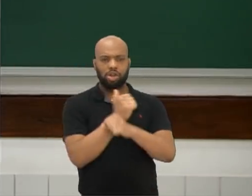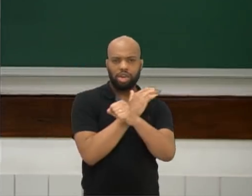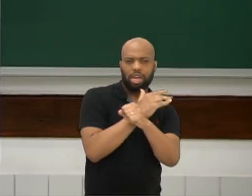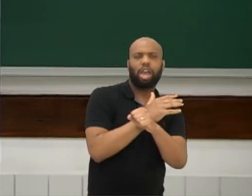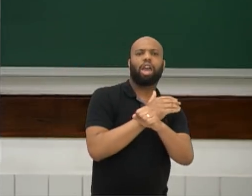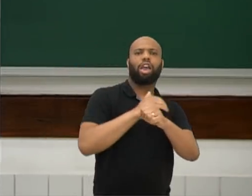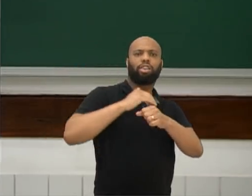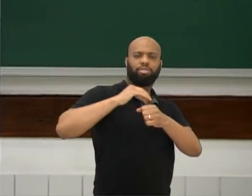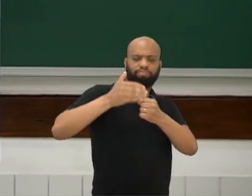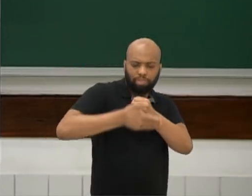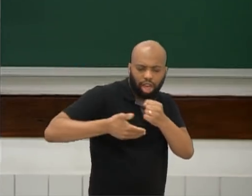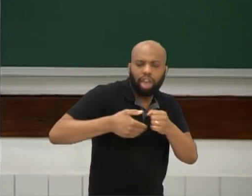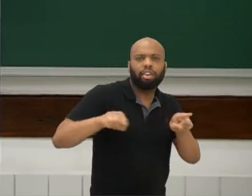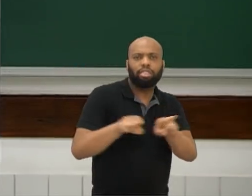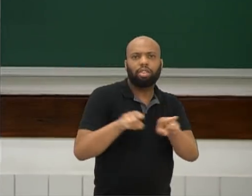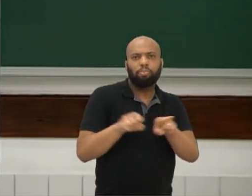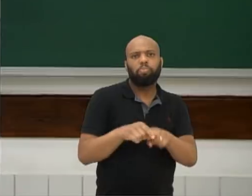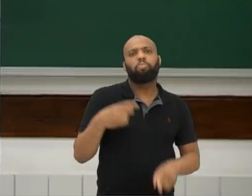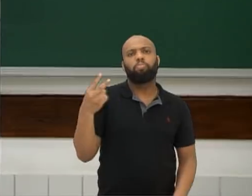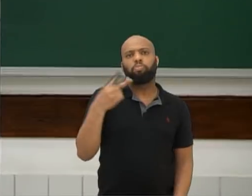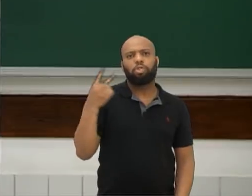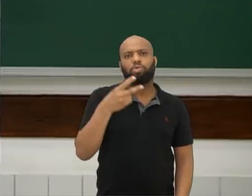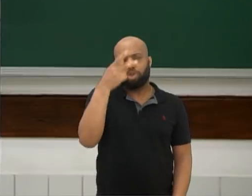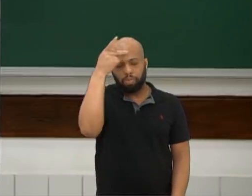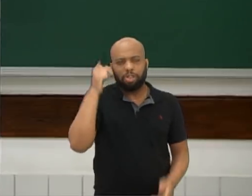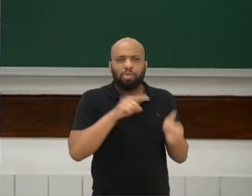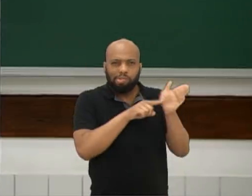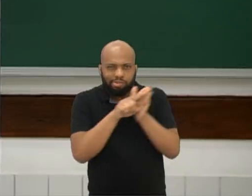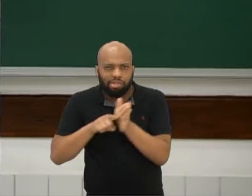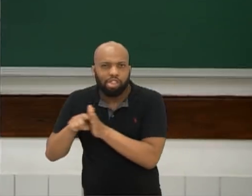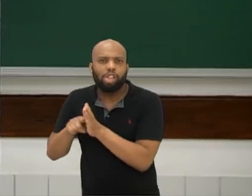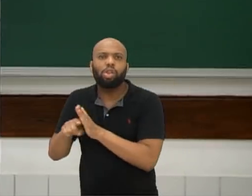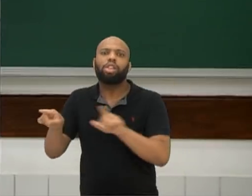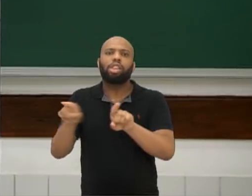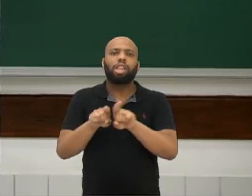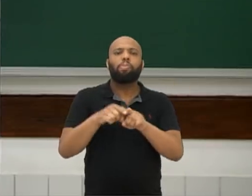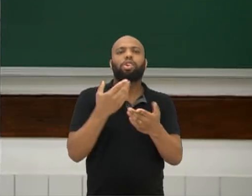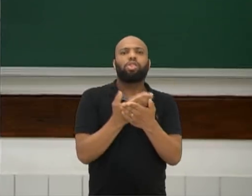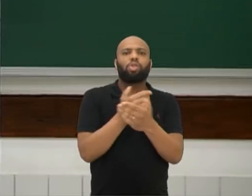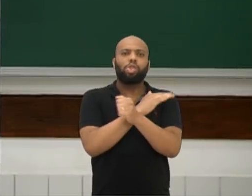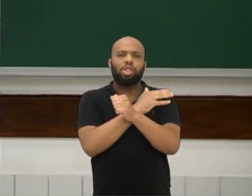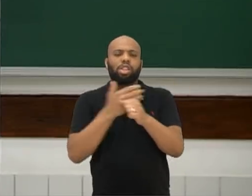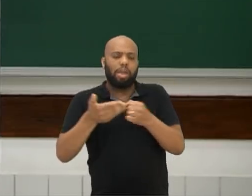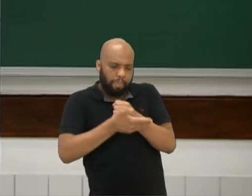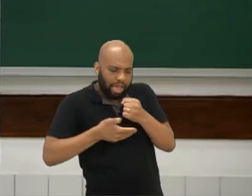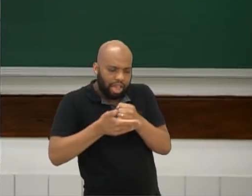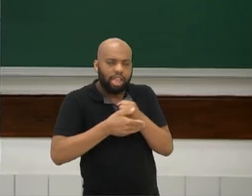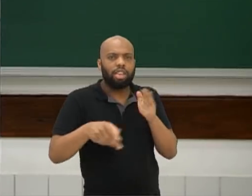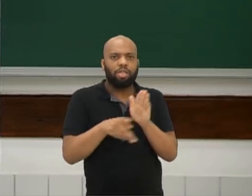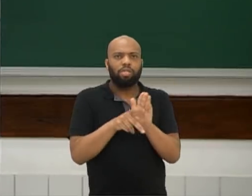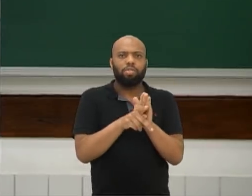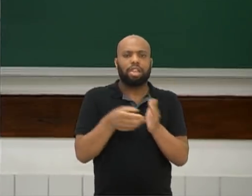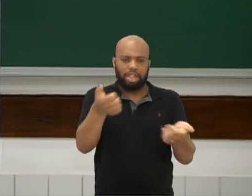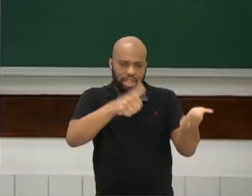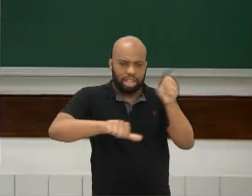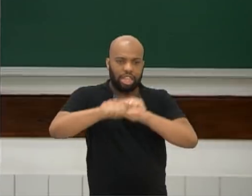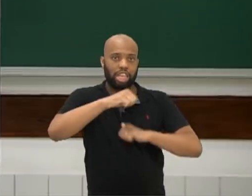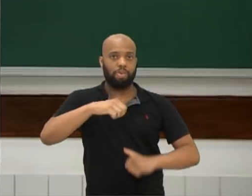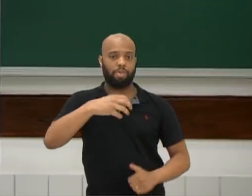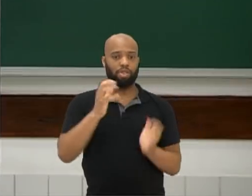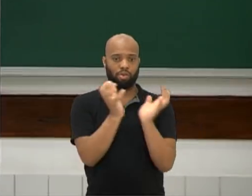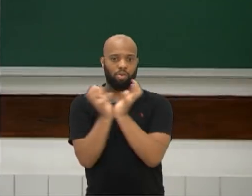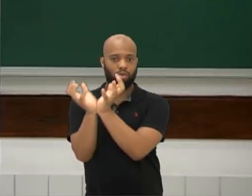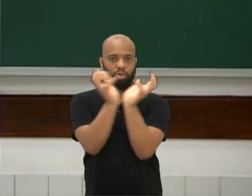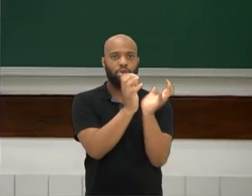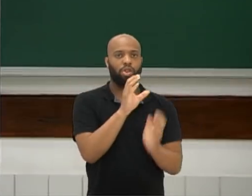dois cientistas, né? Trabalhamos um pouquinho sobre a acidez e a basicidade dos compostos orgânicos,